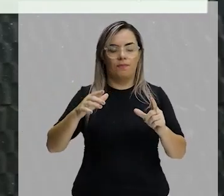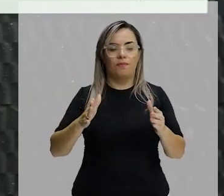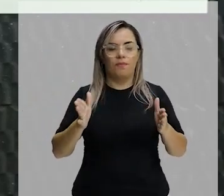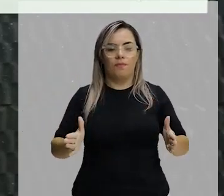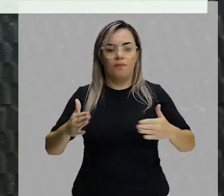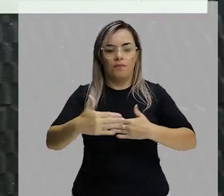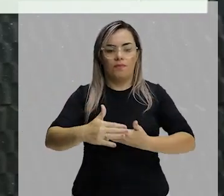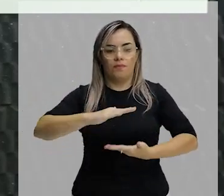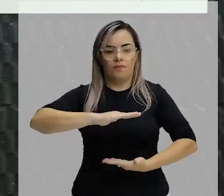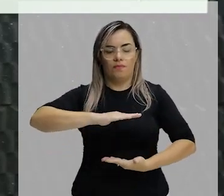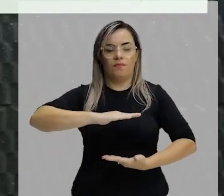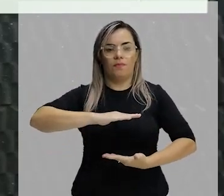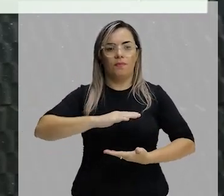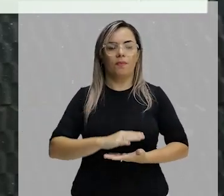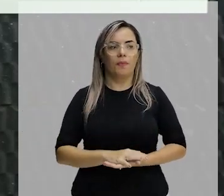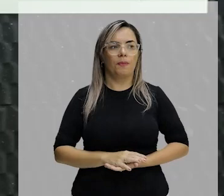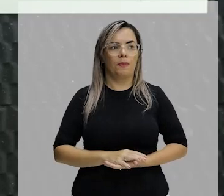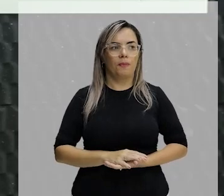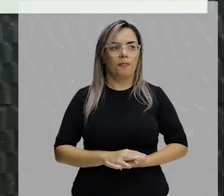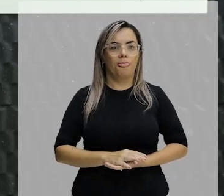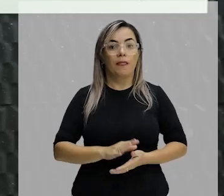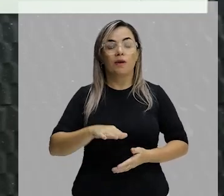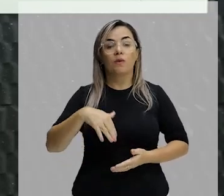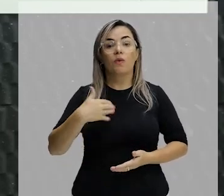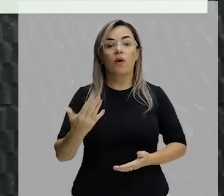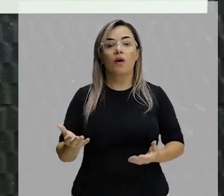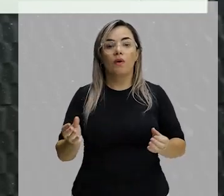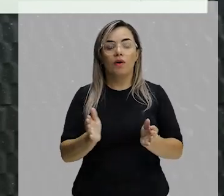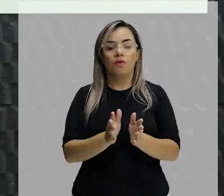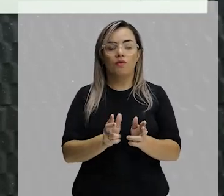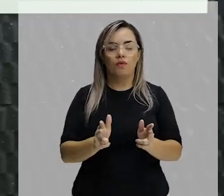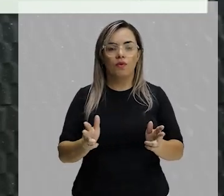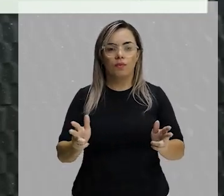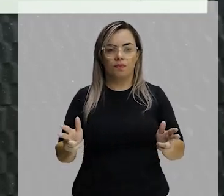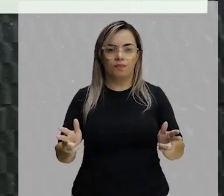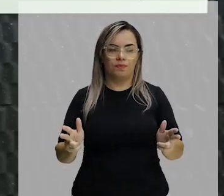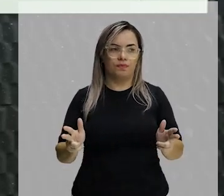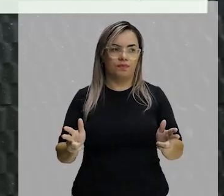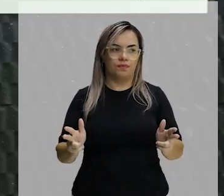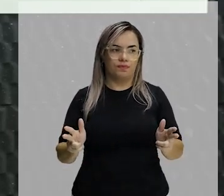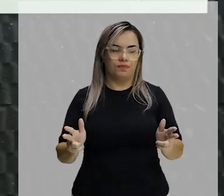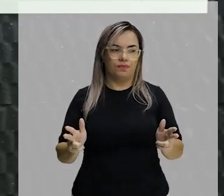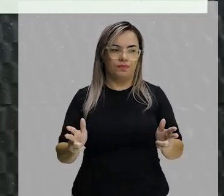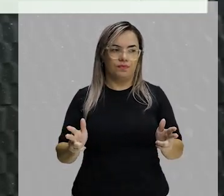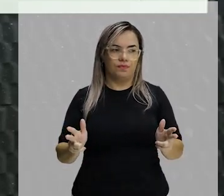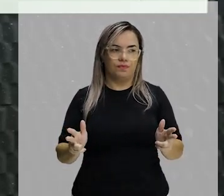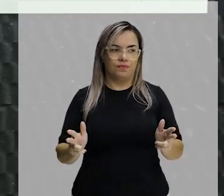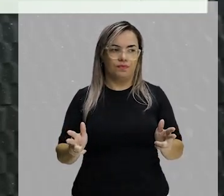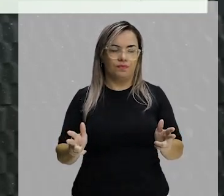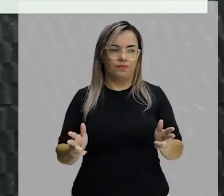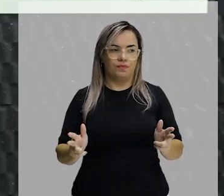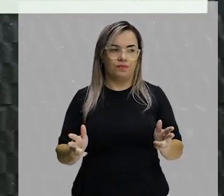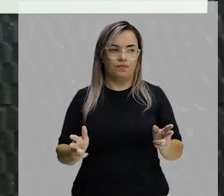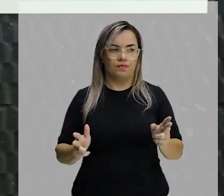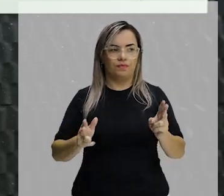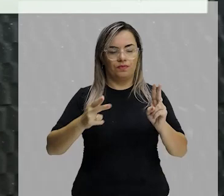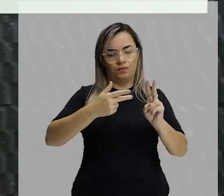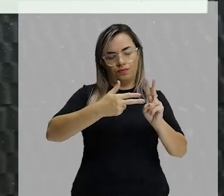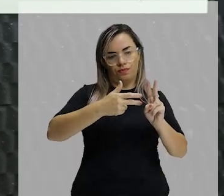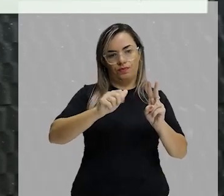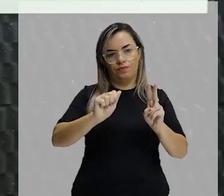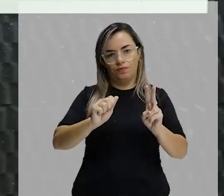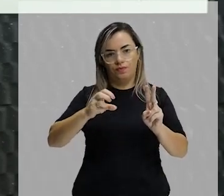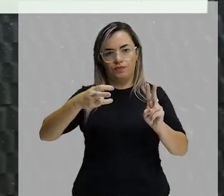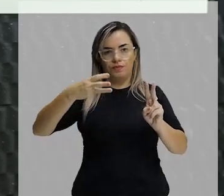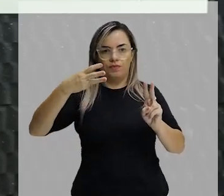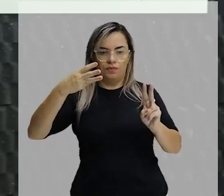cubo. E qual é o volume? O volume é aresta elevada ao cubo.